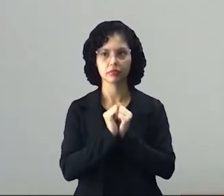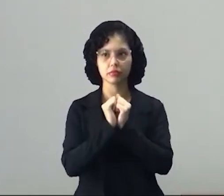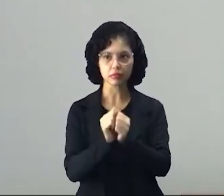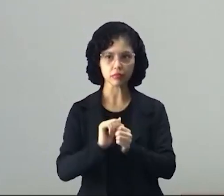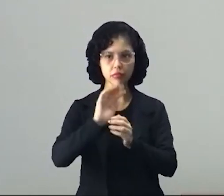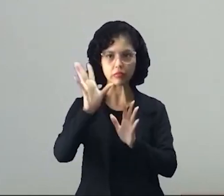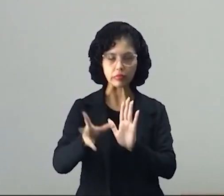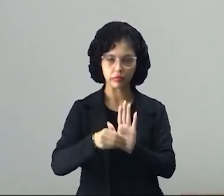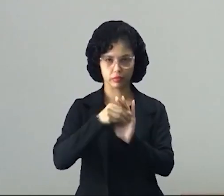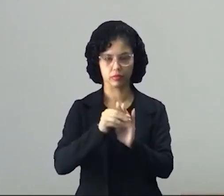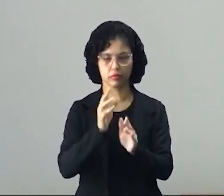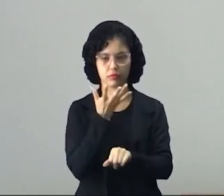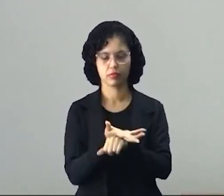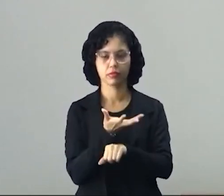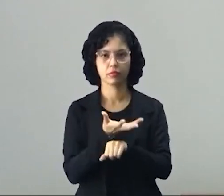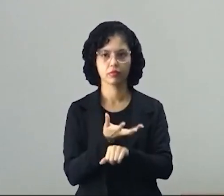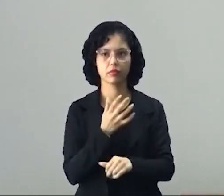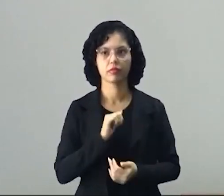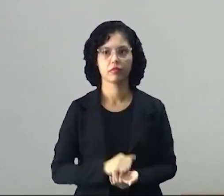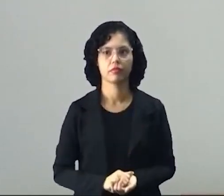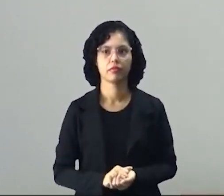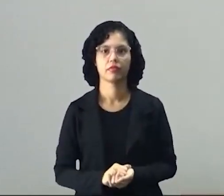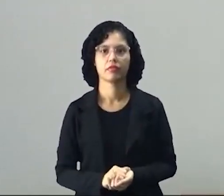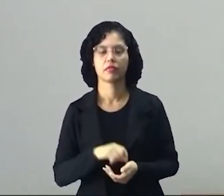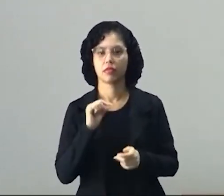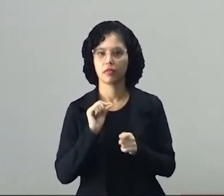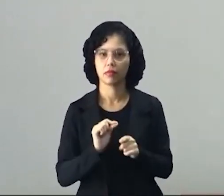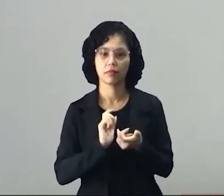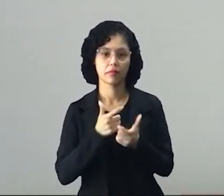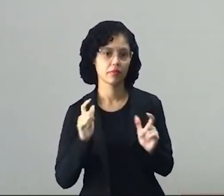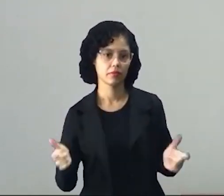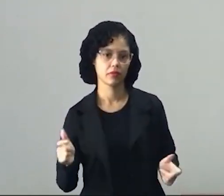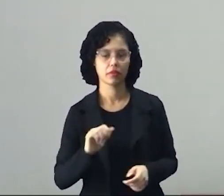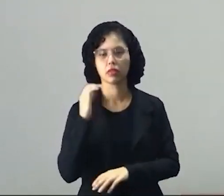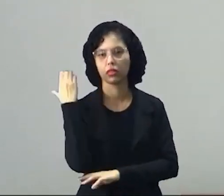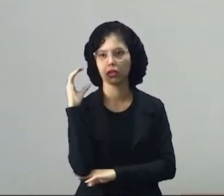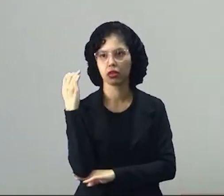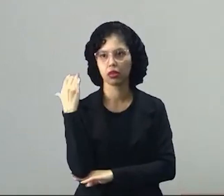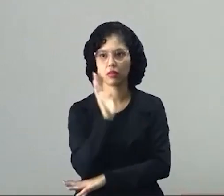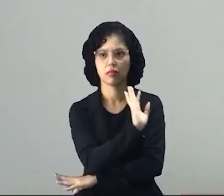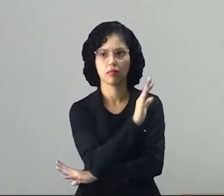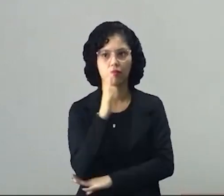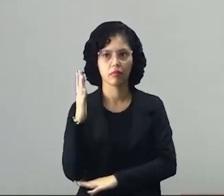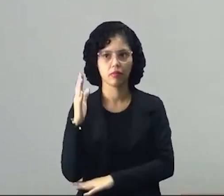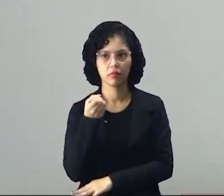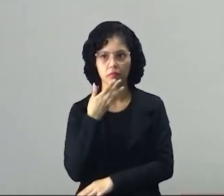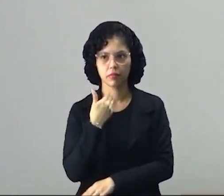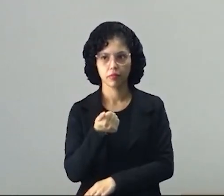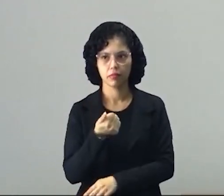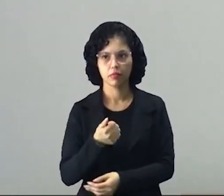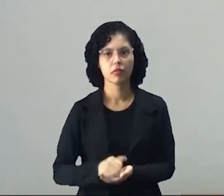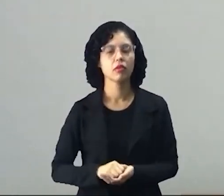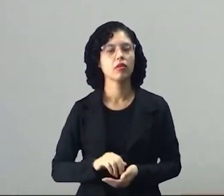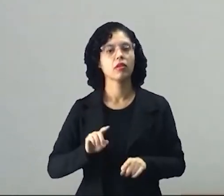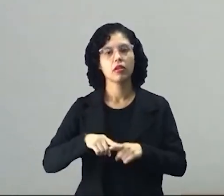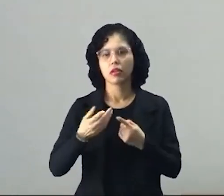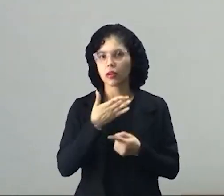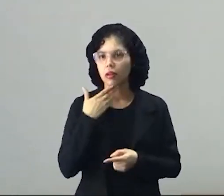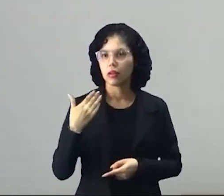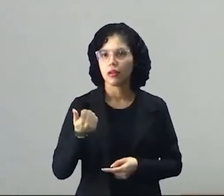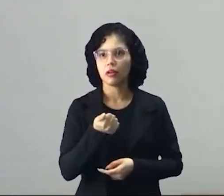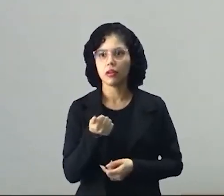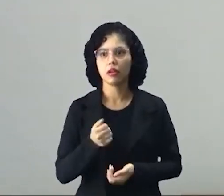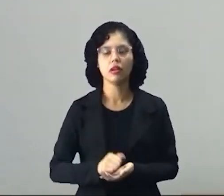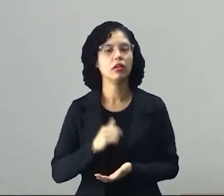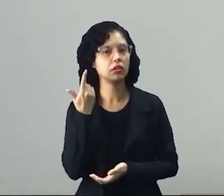compondo as disciplinas que formam a grande área das ciências da natureza, tudo bem? Mas para ficar mais fácil,